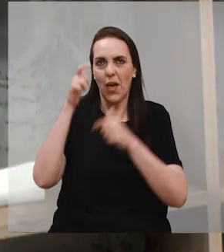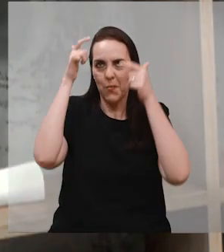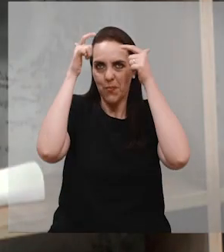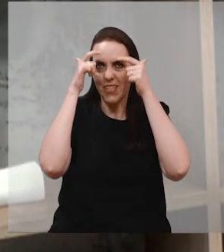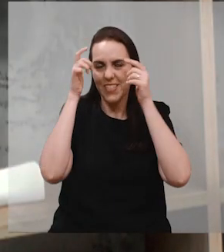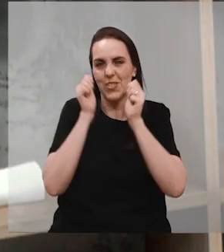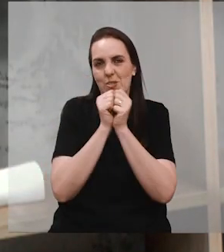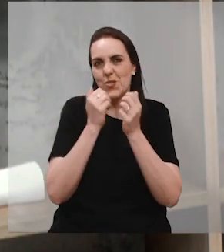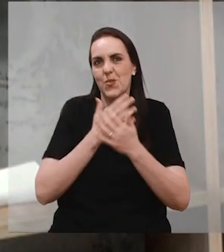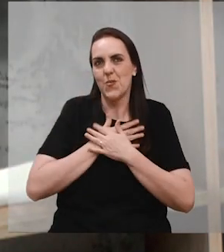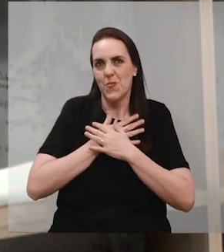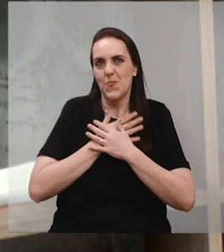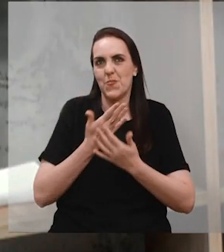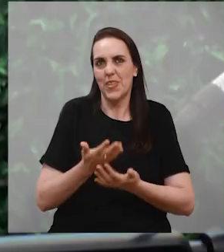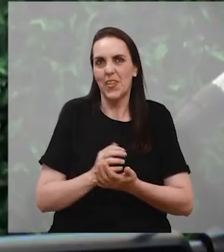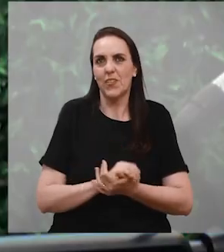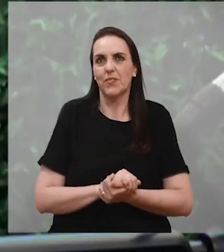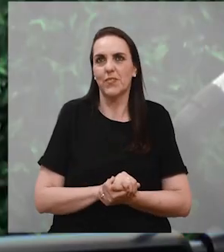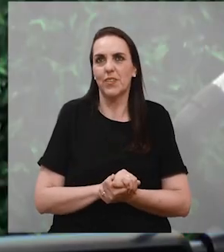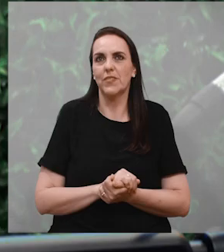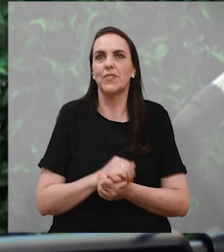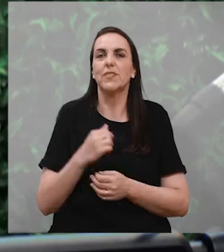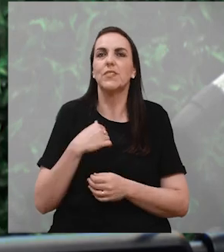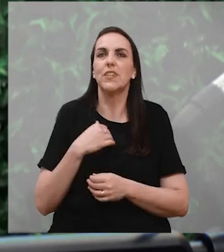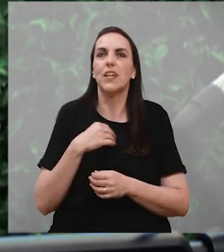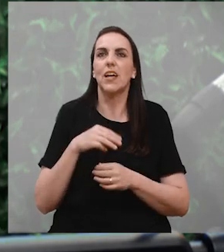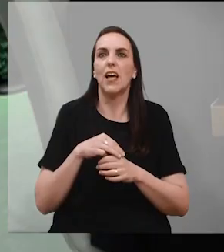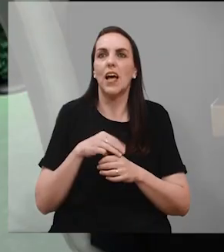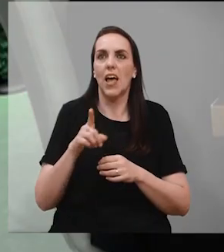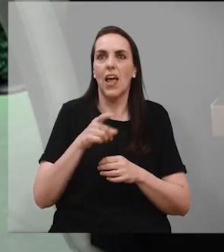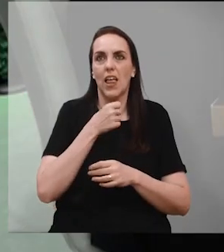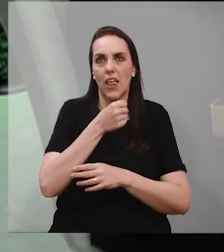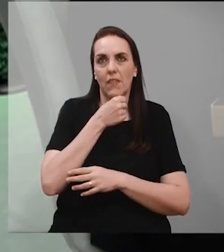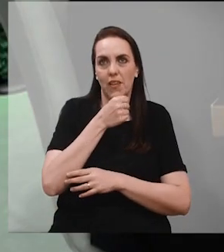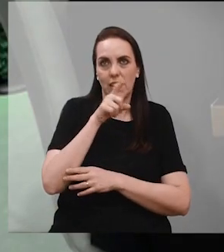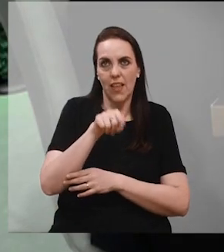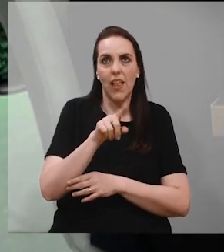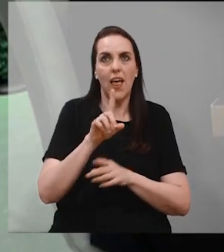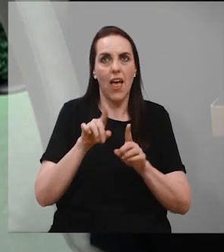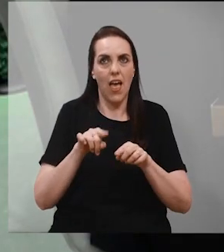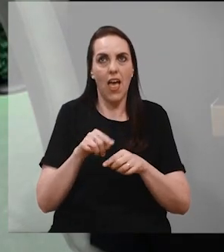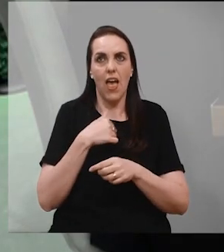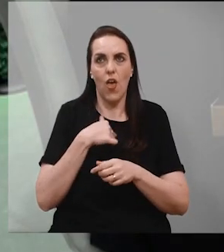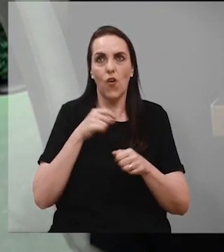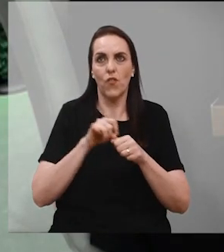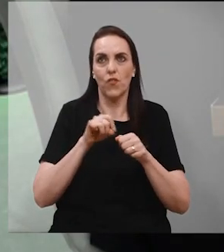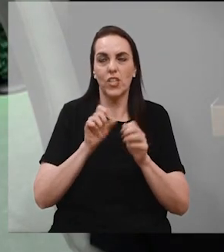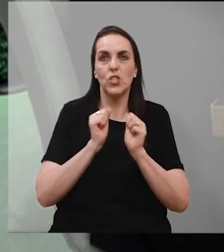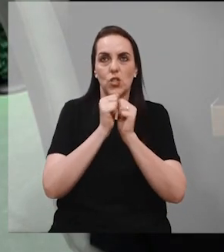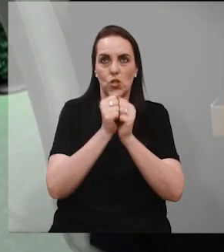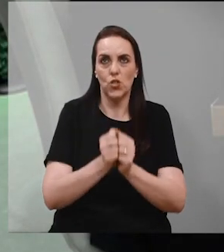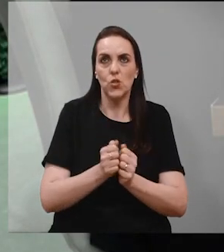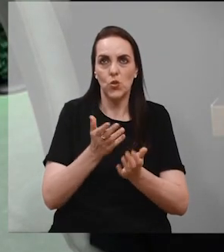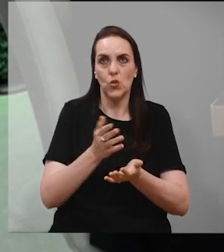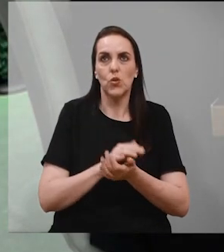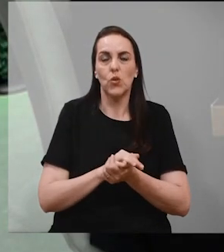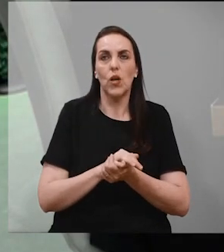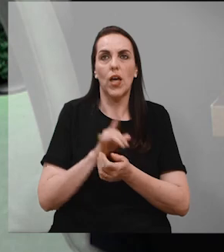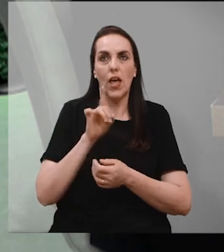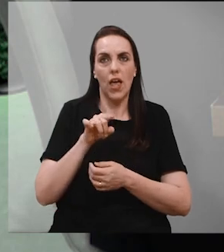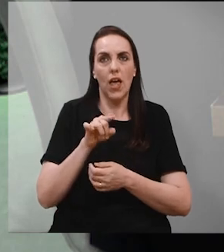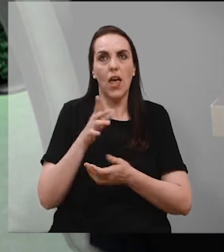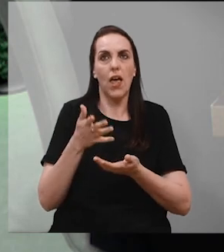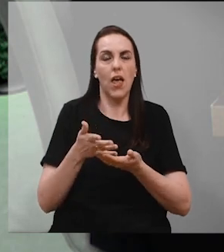a Princesa estão comigo por lá em casa. E essa matéria, inclusive, que eu fiz junto com o